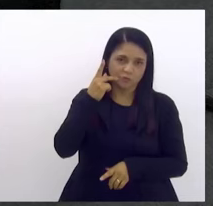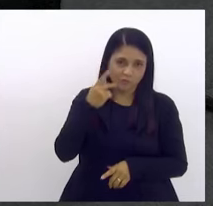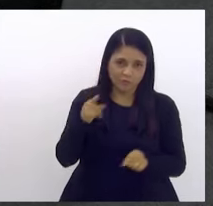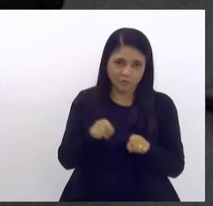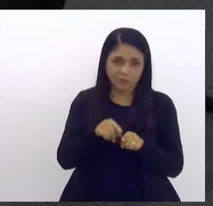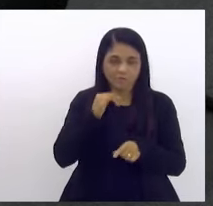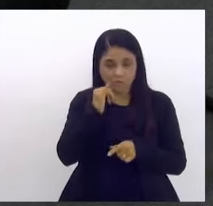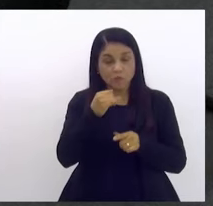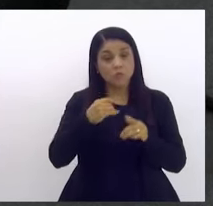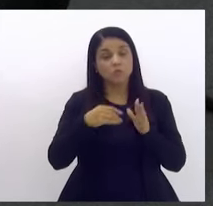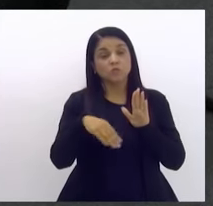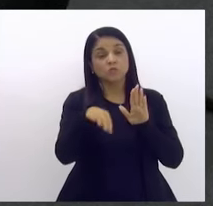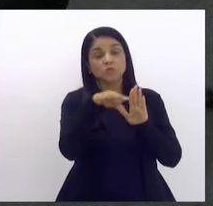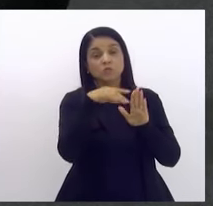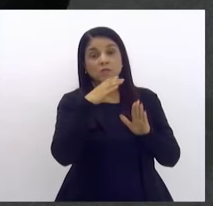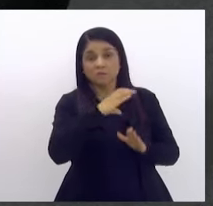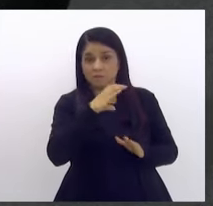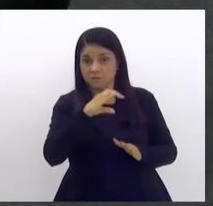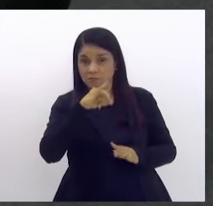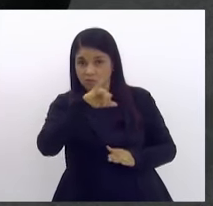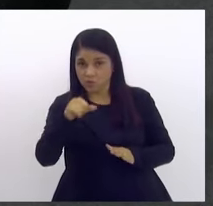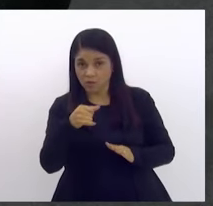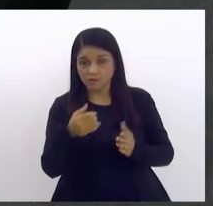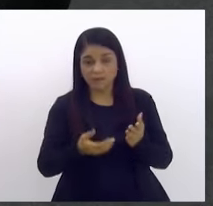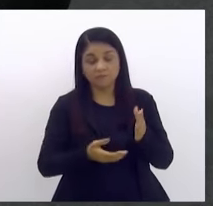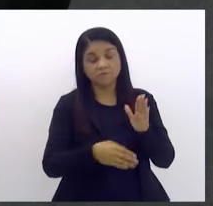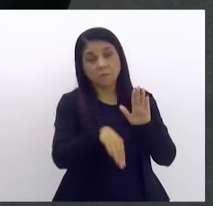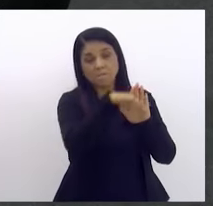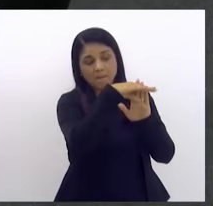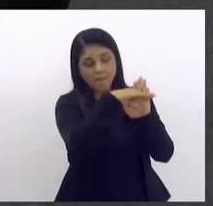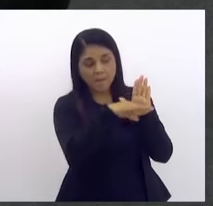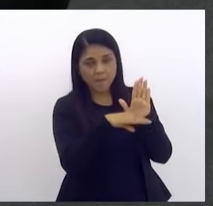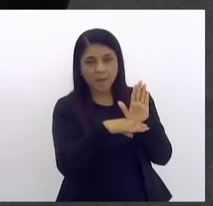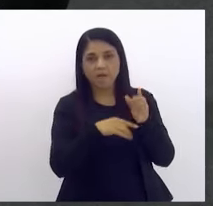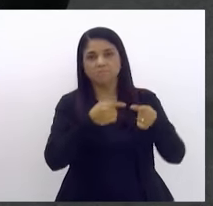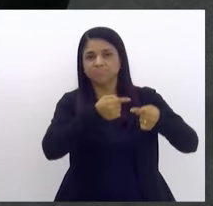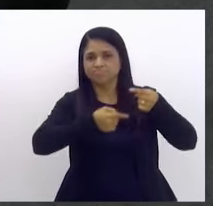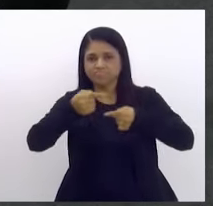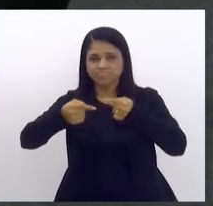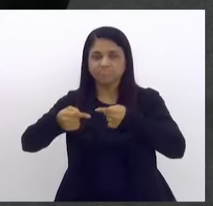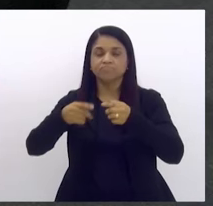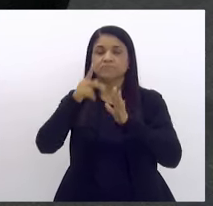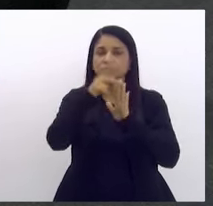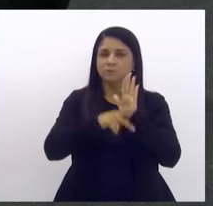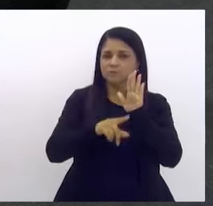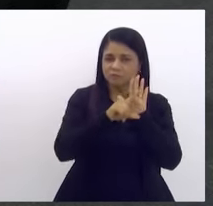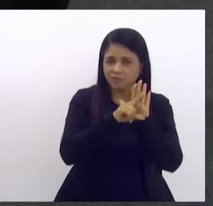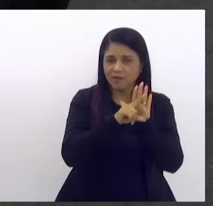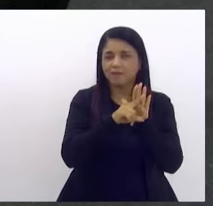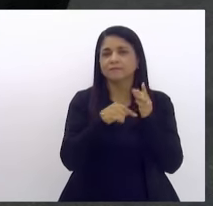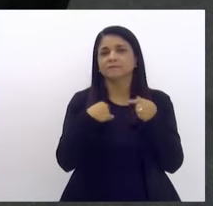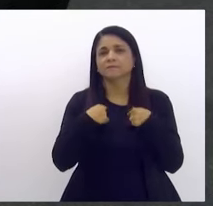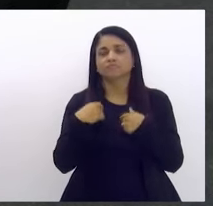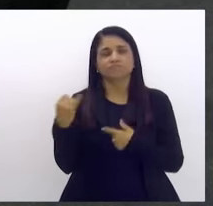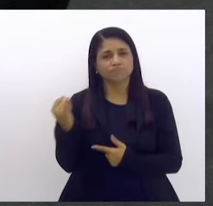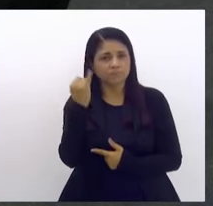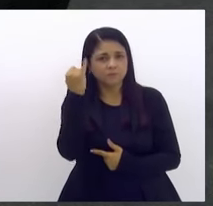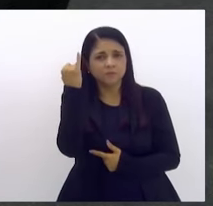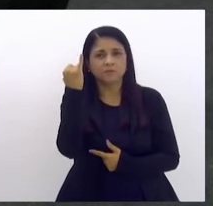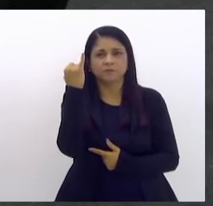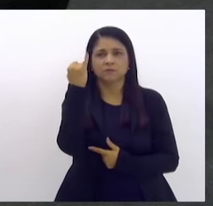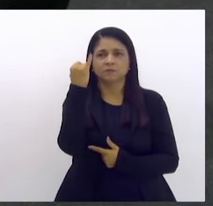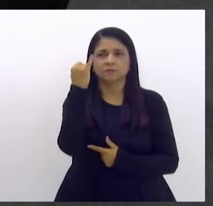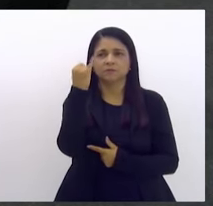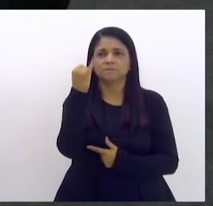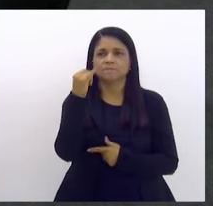os projetos que estavam tramitando há muito tempo nessa casa. E, obviamente, pelo objeto importante, a